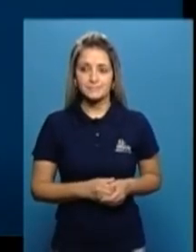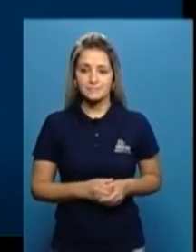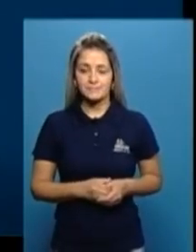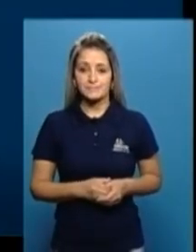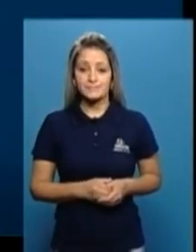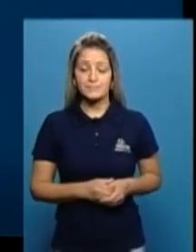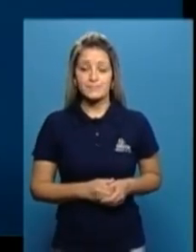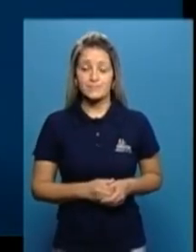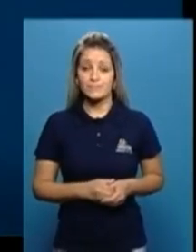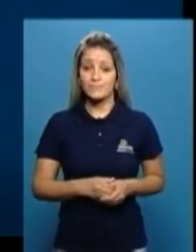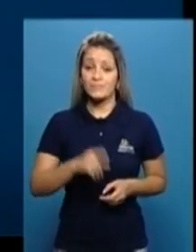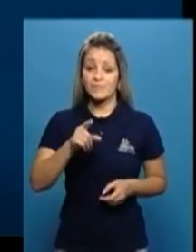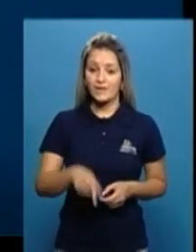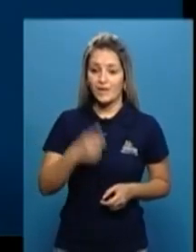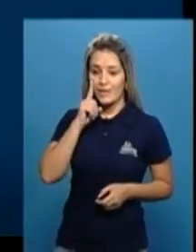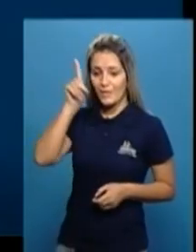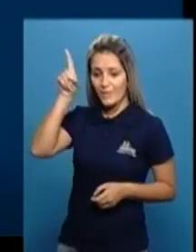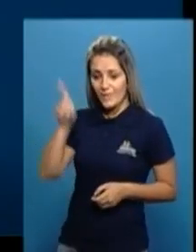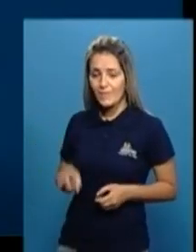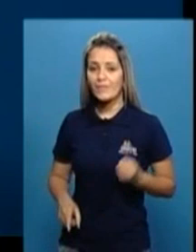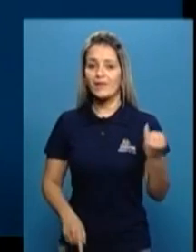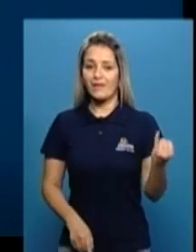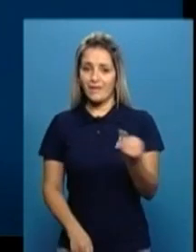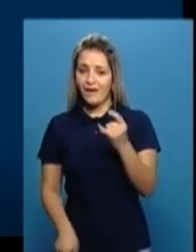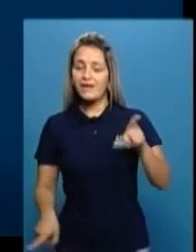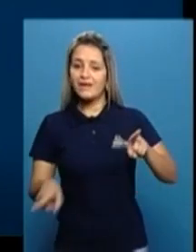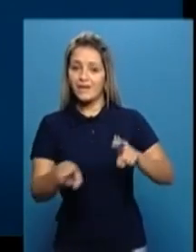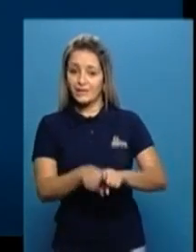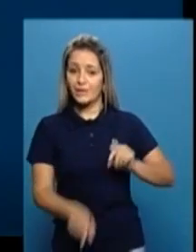Mais alguns pontos importantes aqui